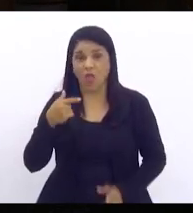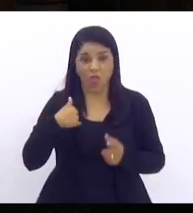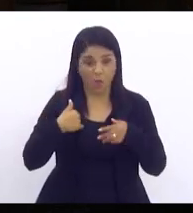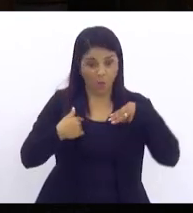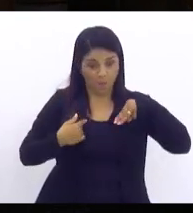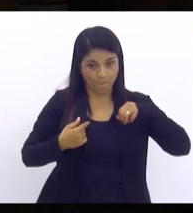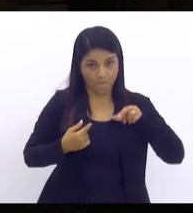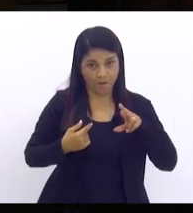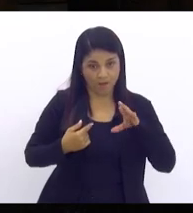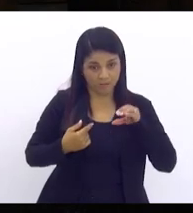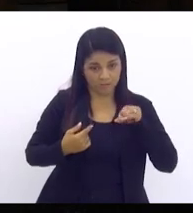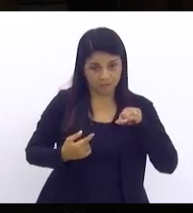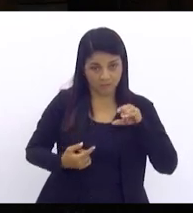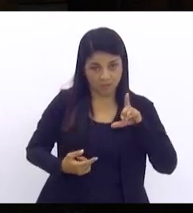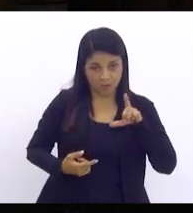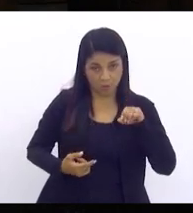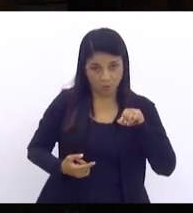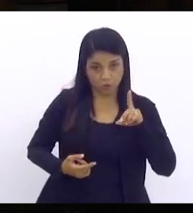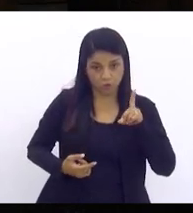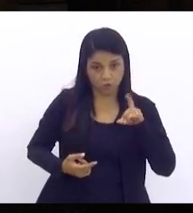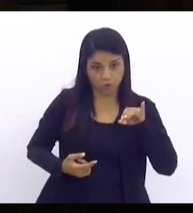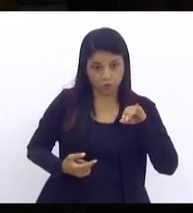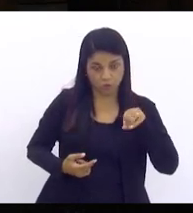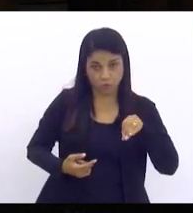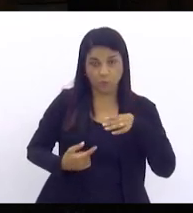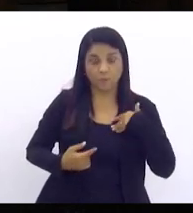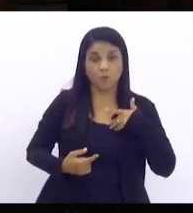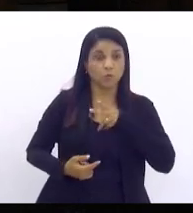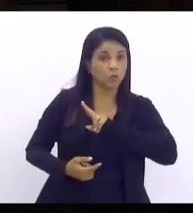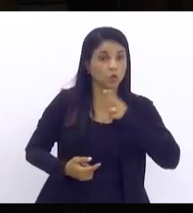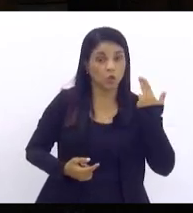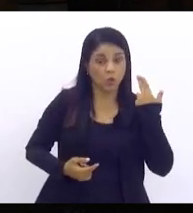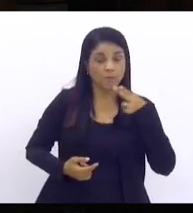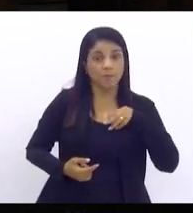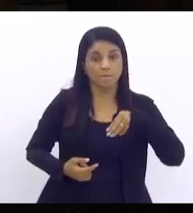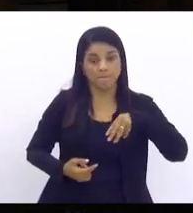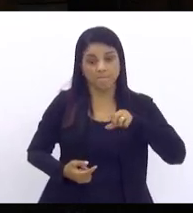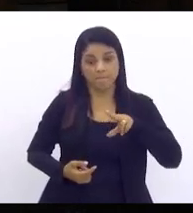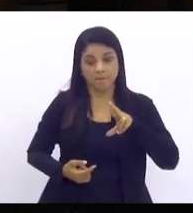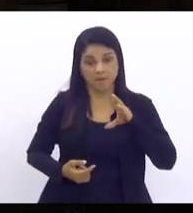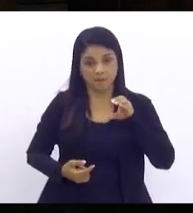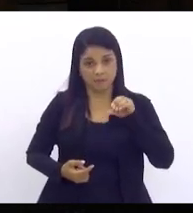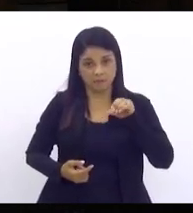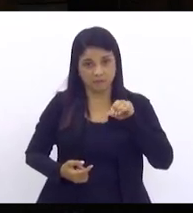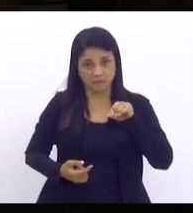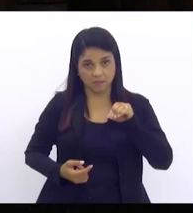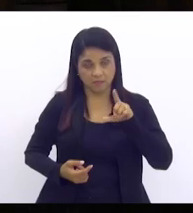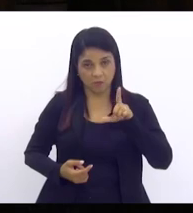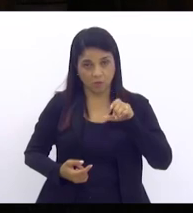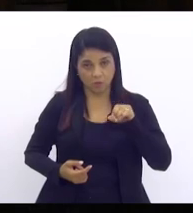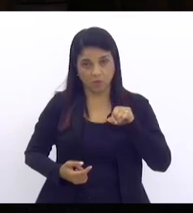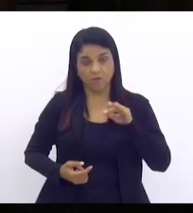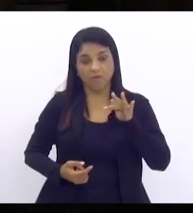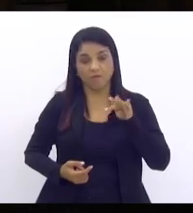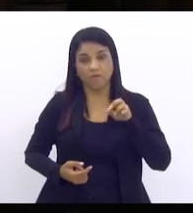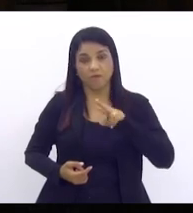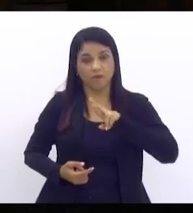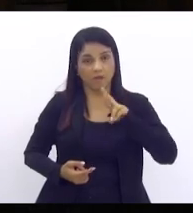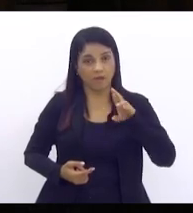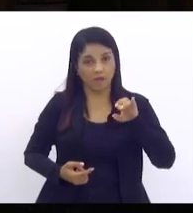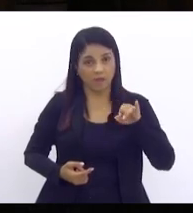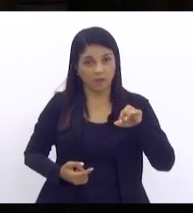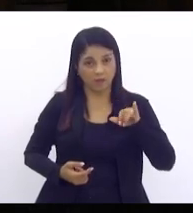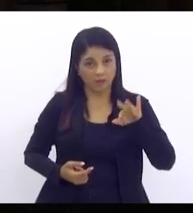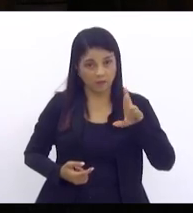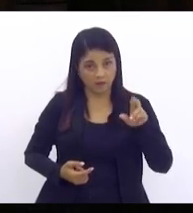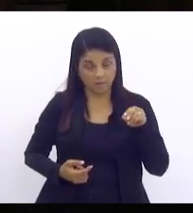Dino. Meu nome é Marcelo Ferreira Ribeiro. Meu nome é Marcelo Dino, é apenas um nome político. E